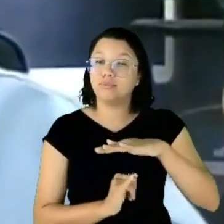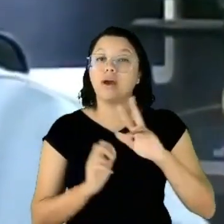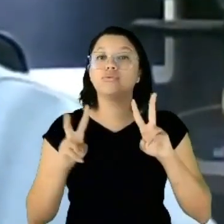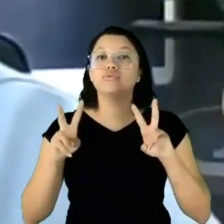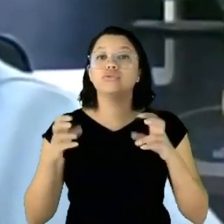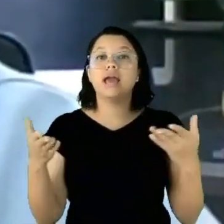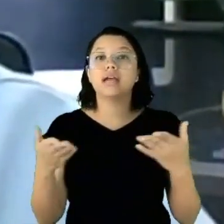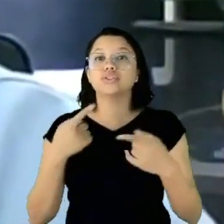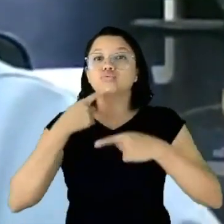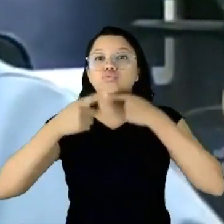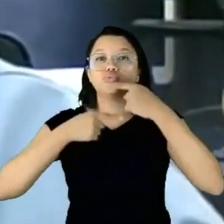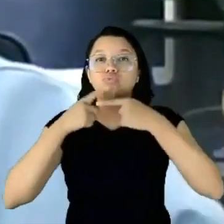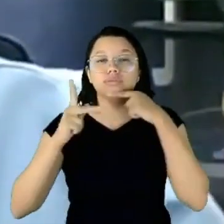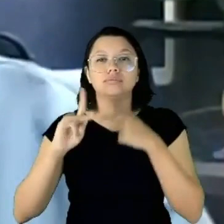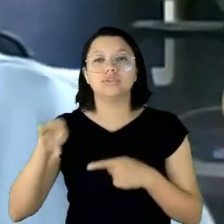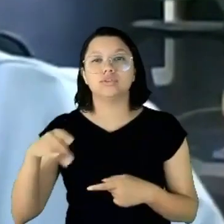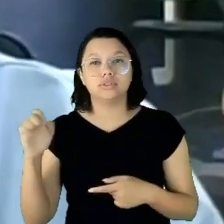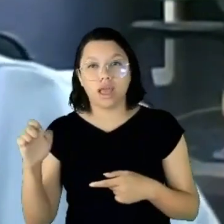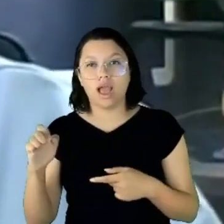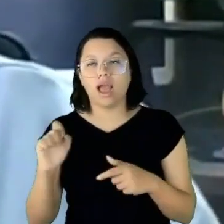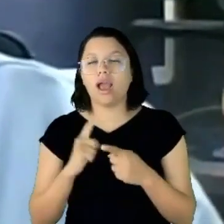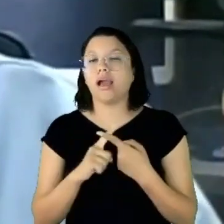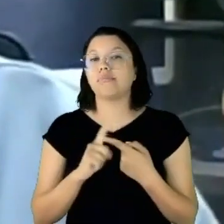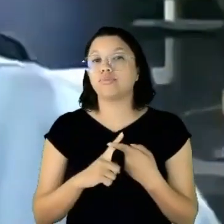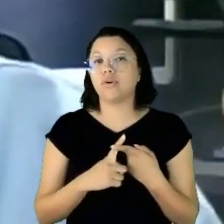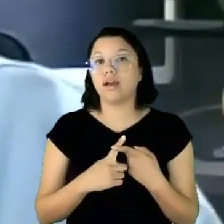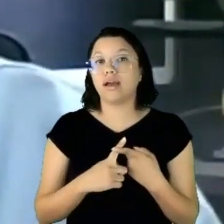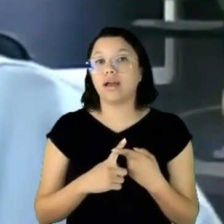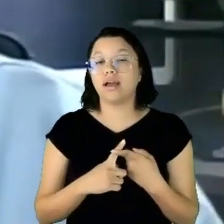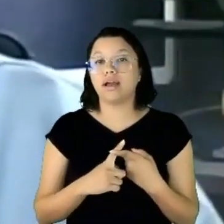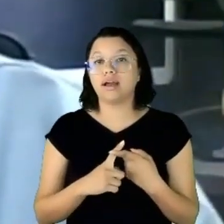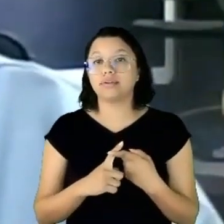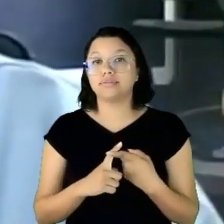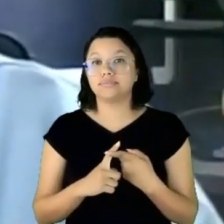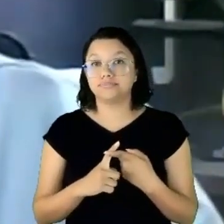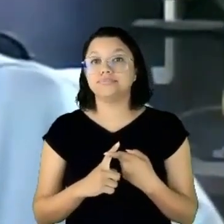essas dúvidas do PJM que ali fica coisa muito mais